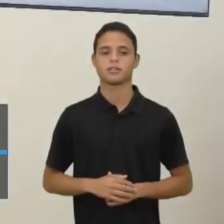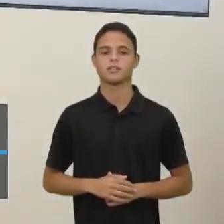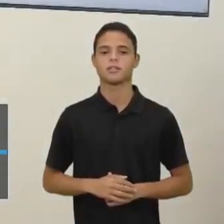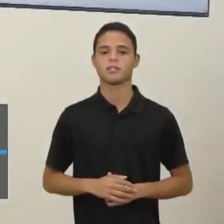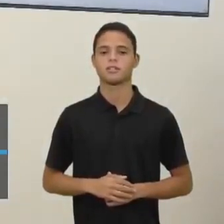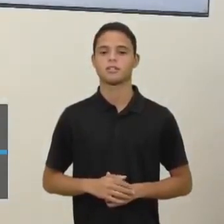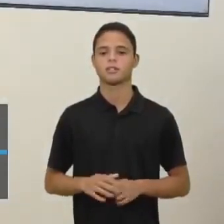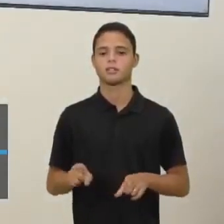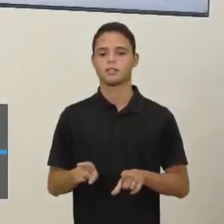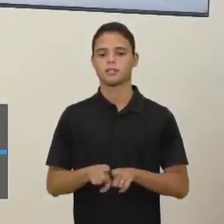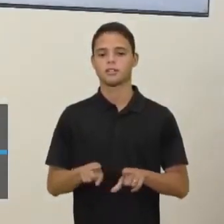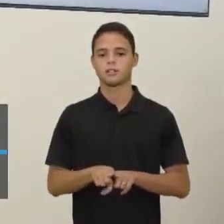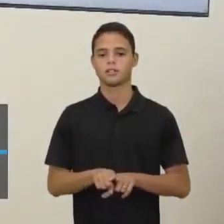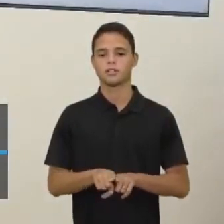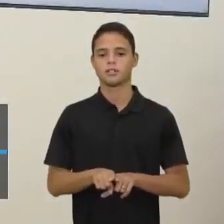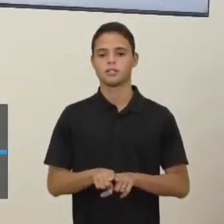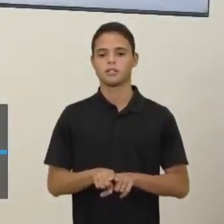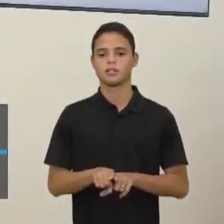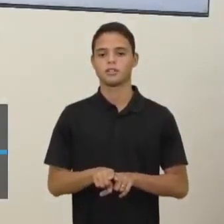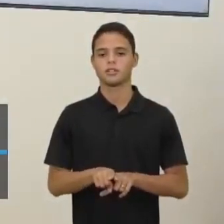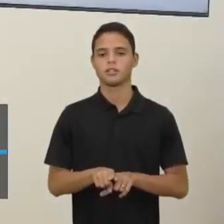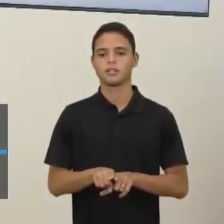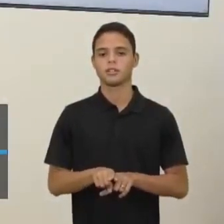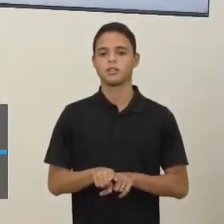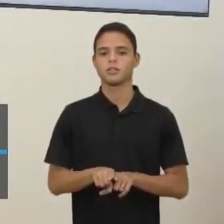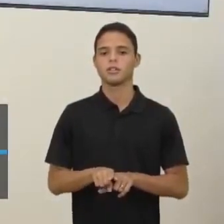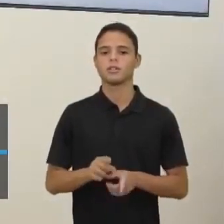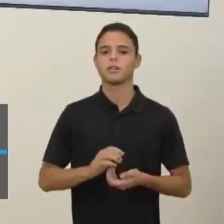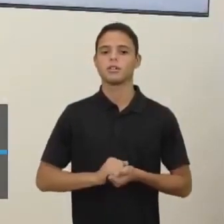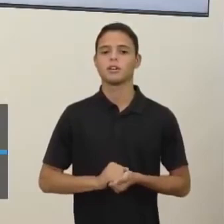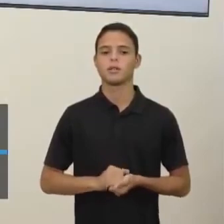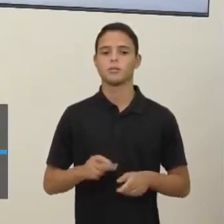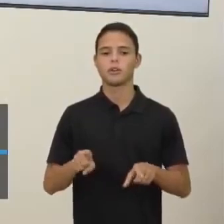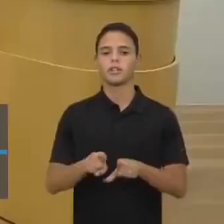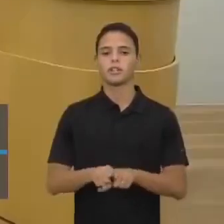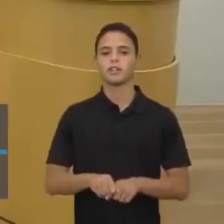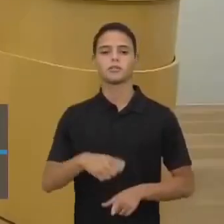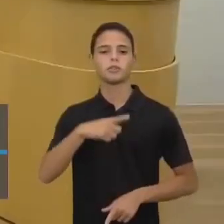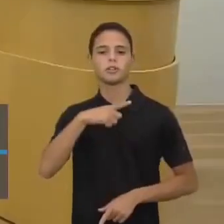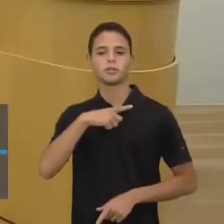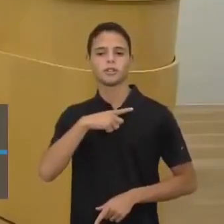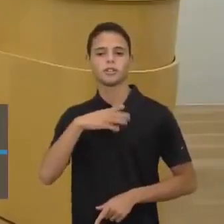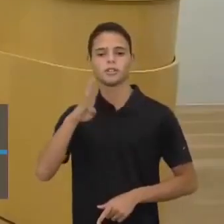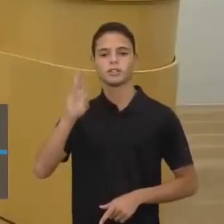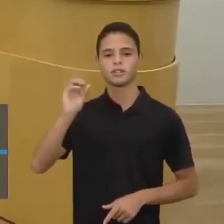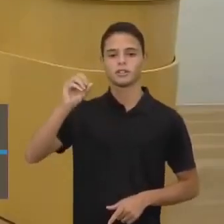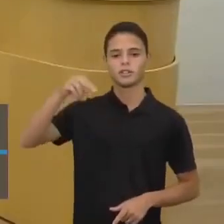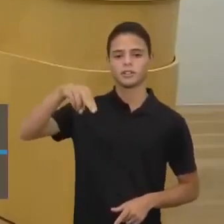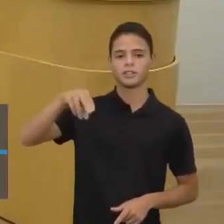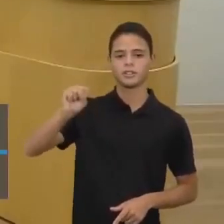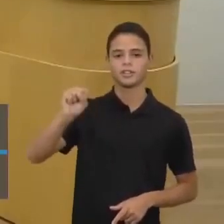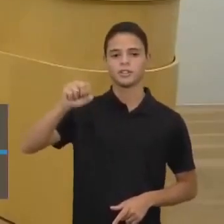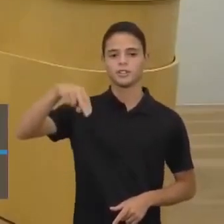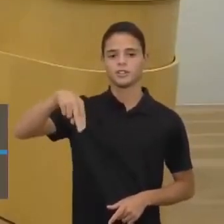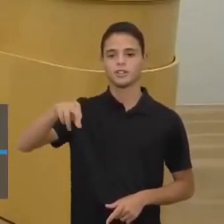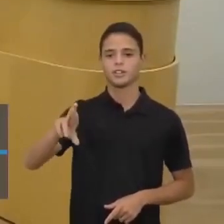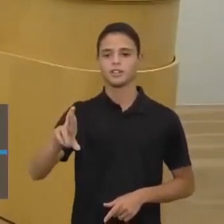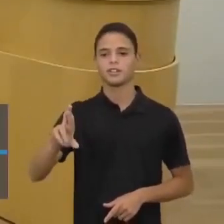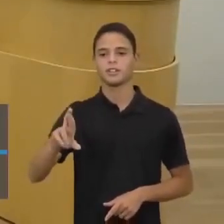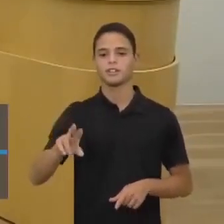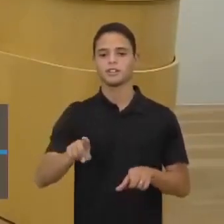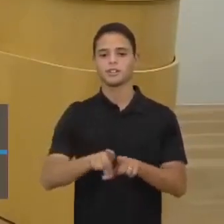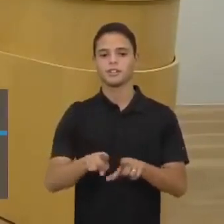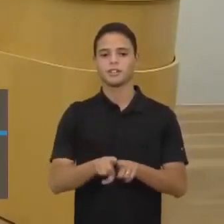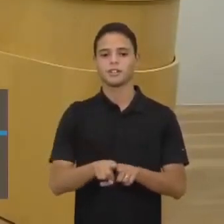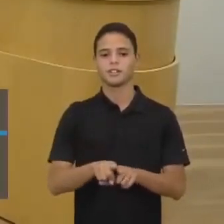sabe? Então, é o jeito formal. Bonsoir. O savá é o... E aí, turma? Tudo belê?